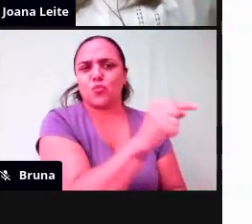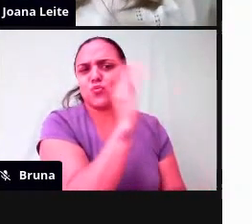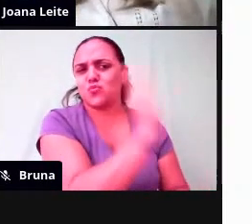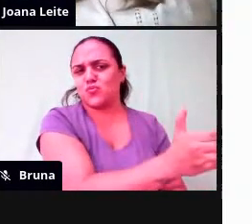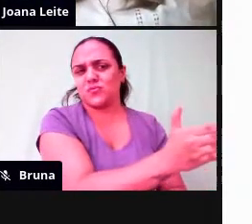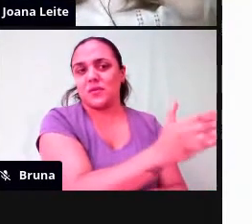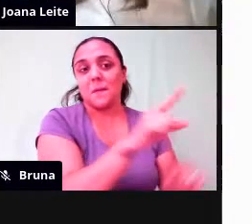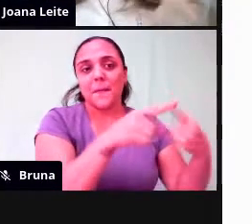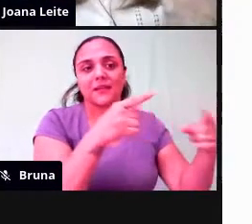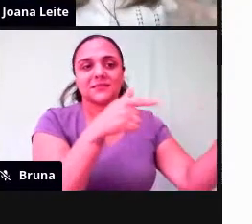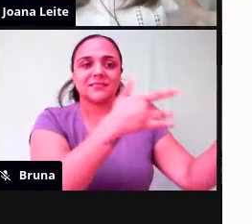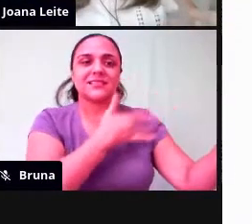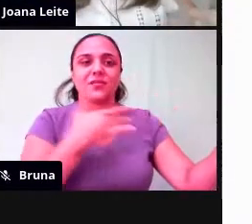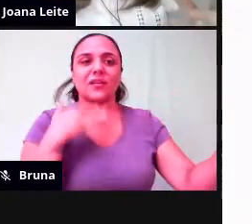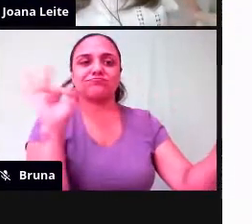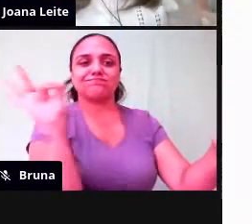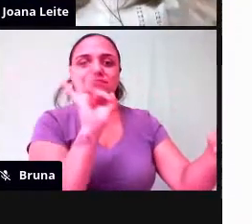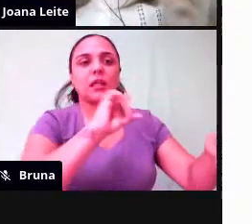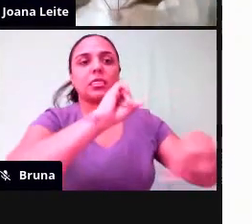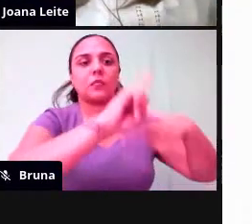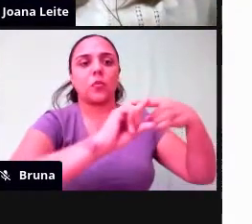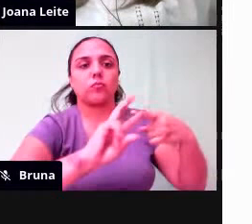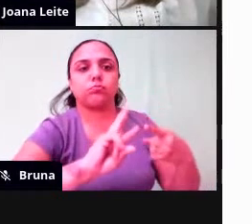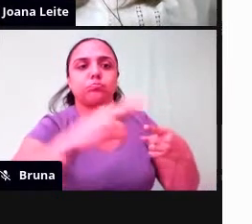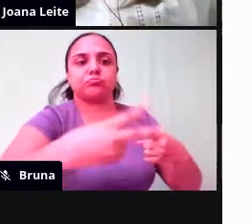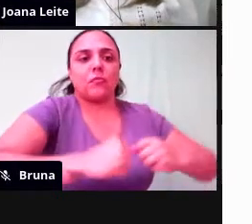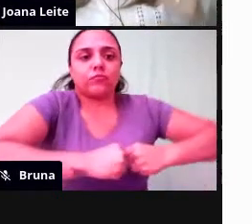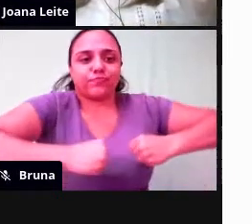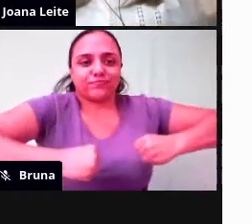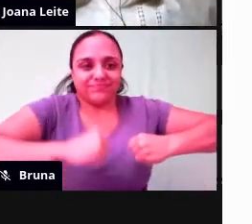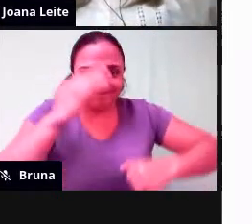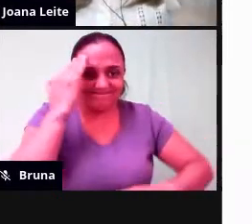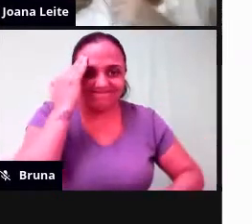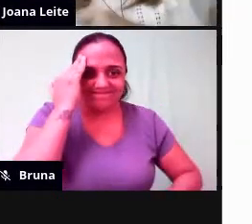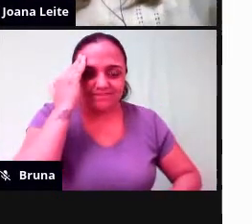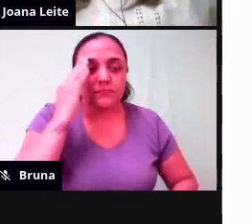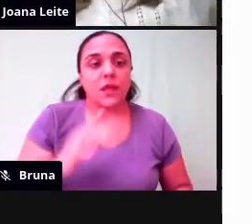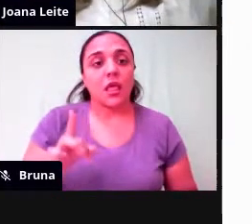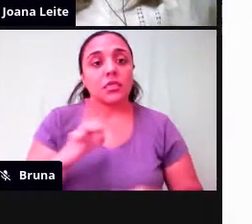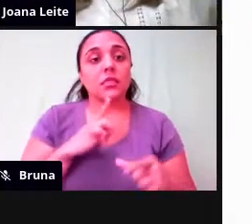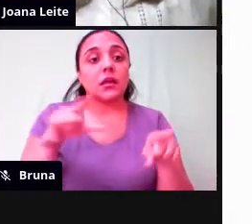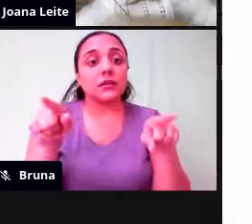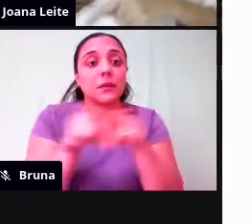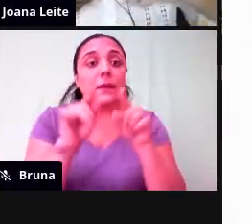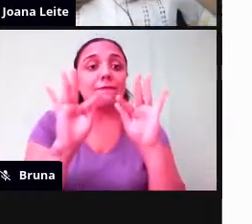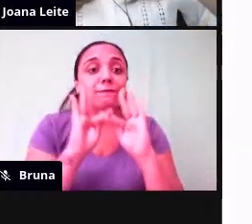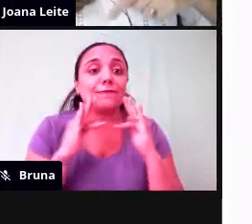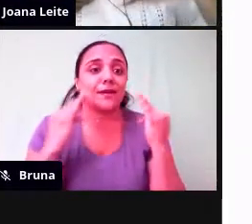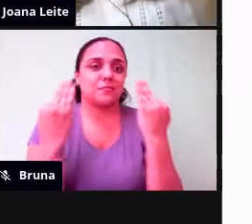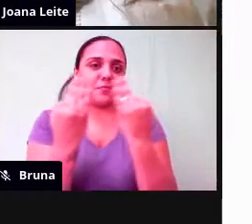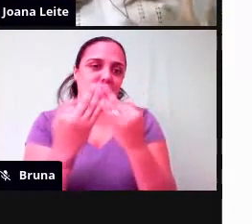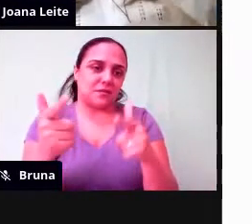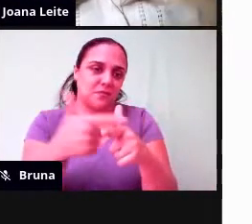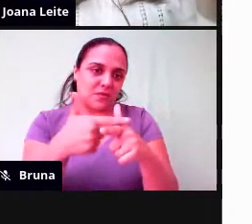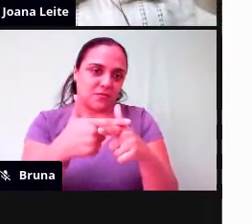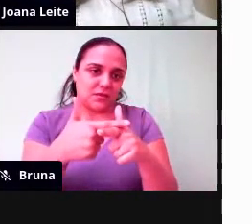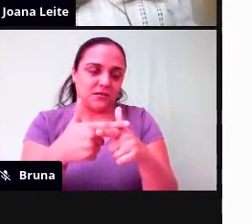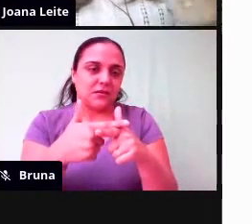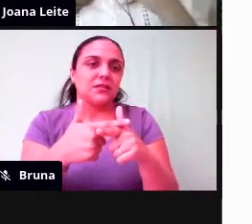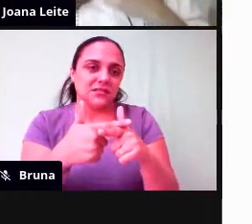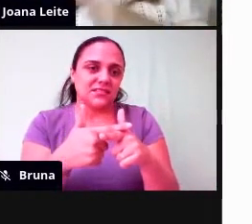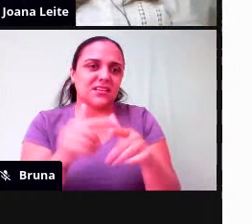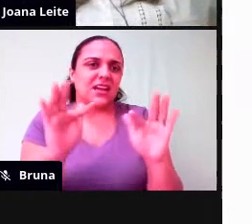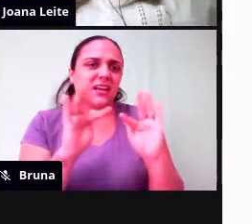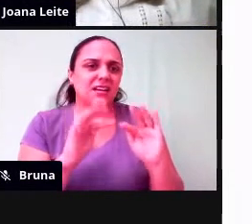peso, né? Então a gente precisa tratar isso também. E tem também a questão não só da criança, mas da família. A seletividade, ela é difícil